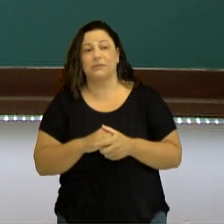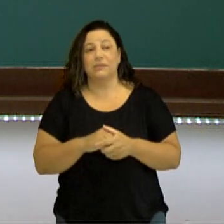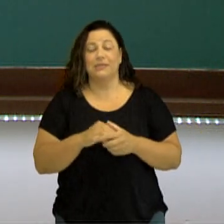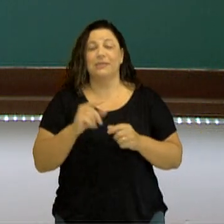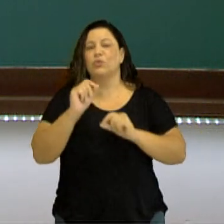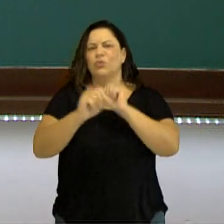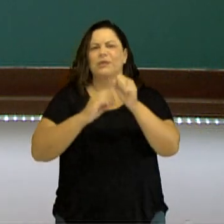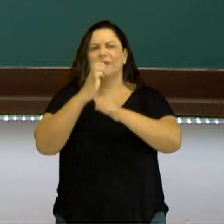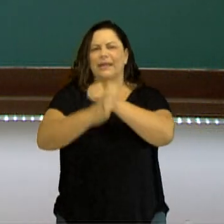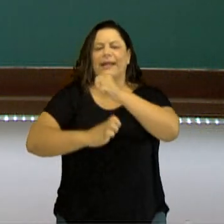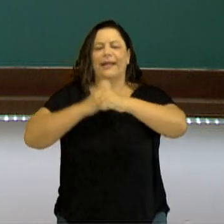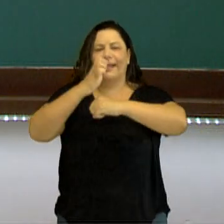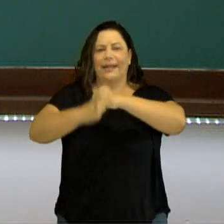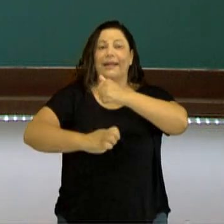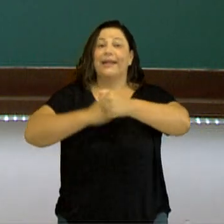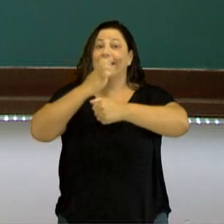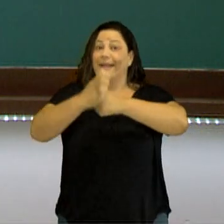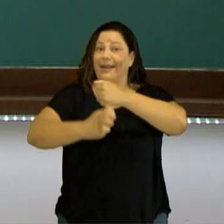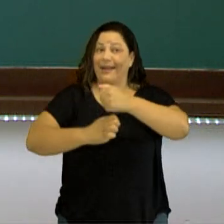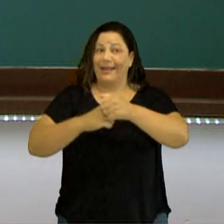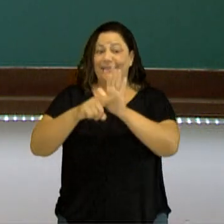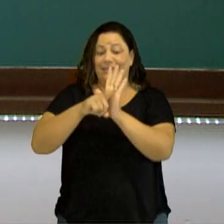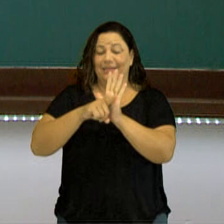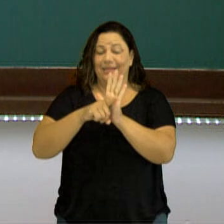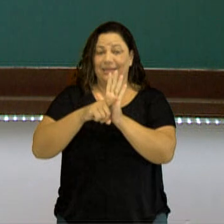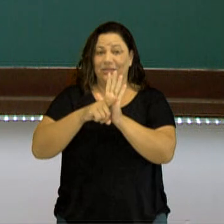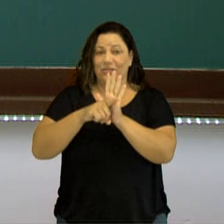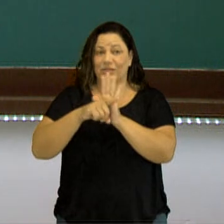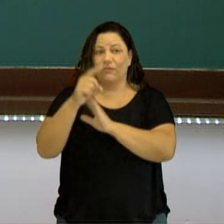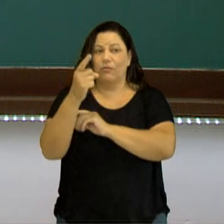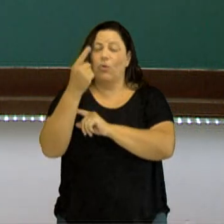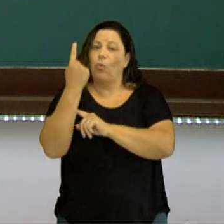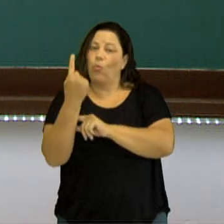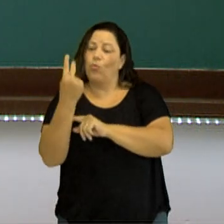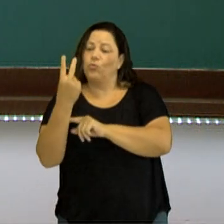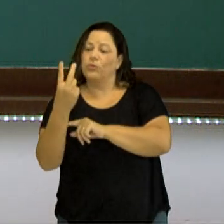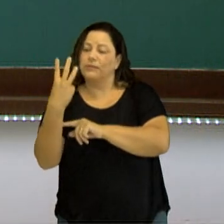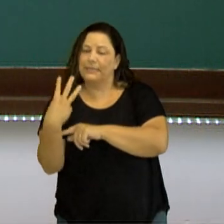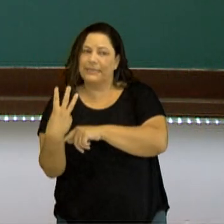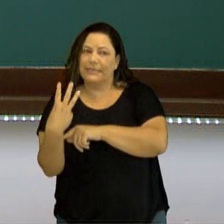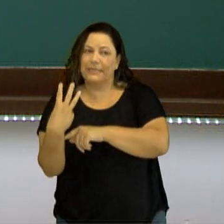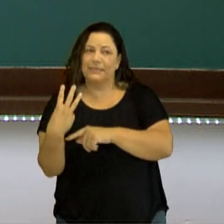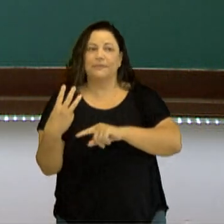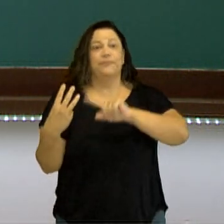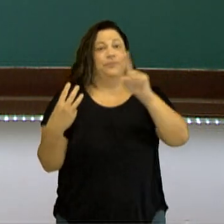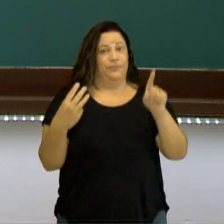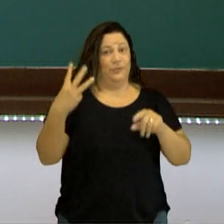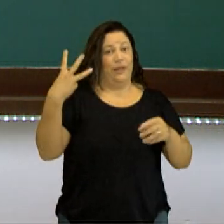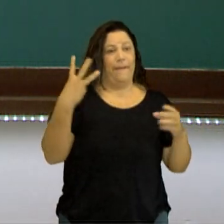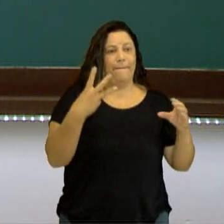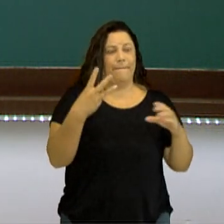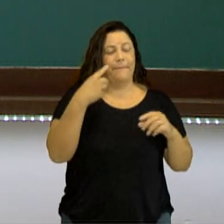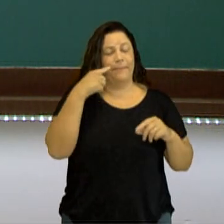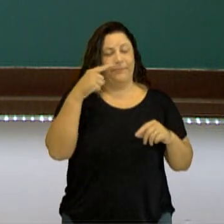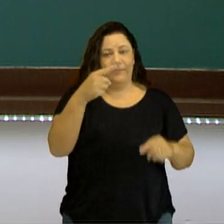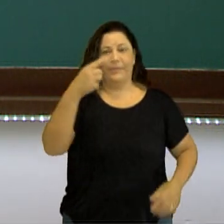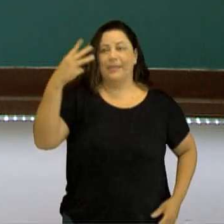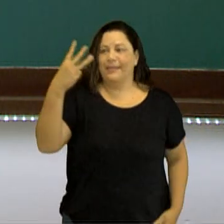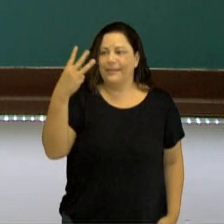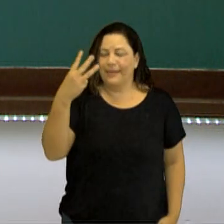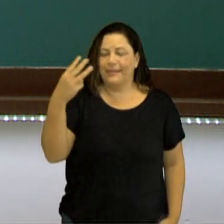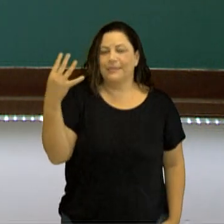Elétrons, carga elétrica negativa. Eu tenho 1, 2, 3. Opa! 3 prótons,